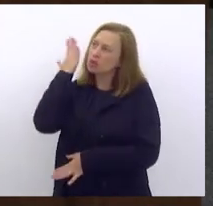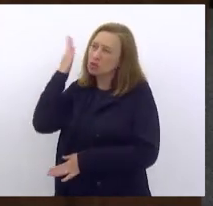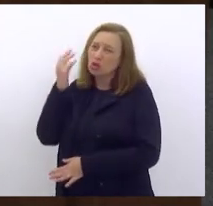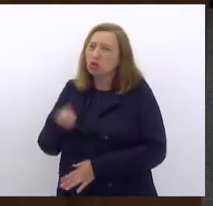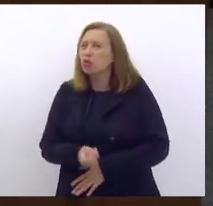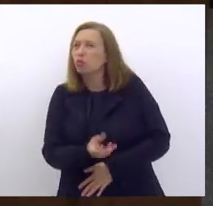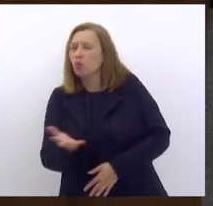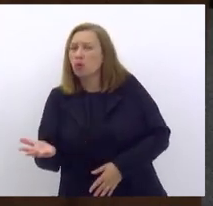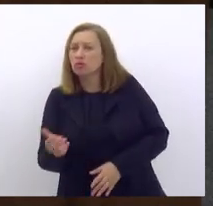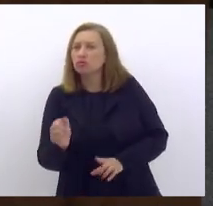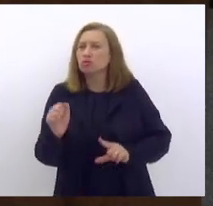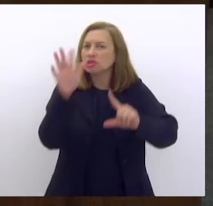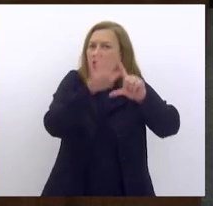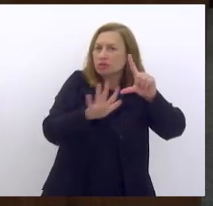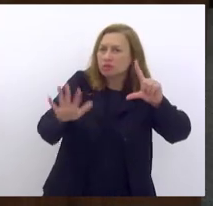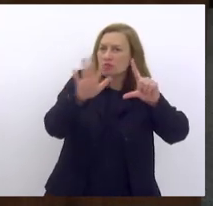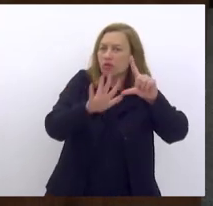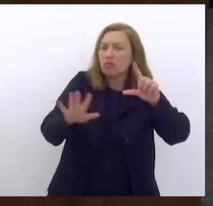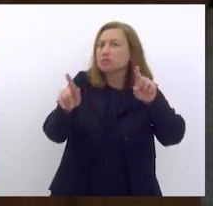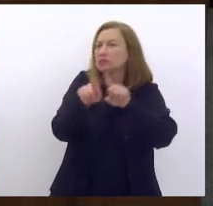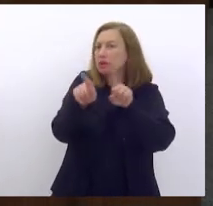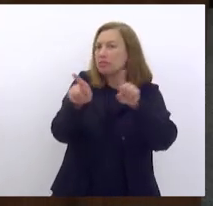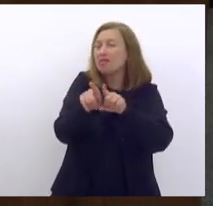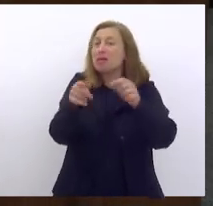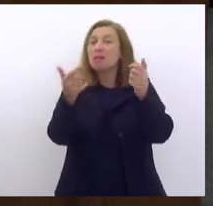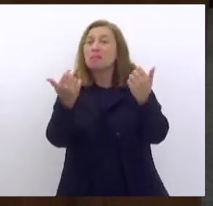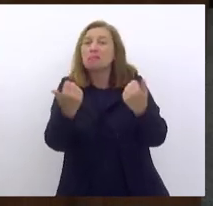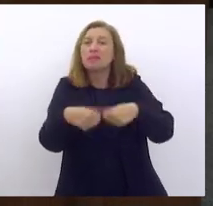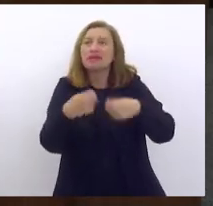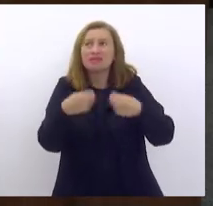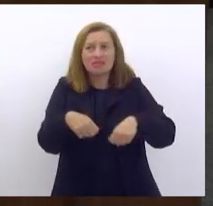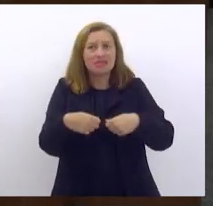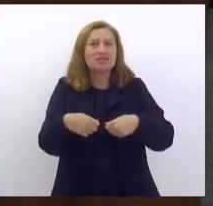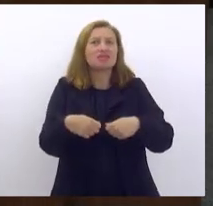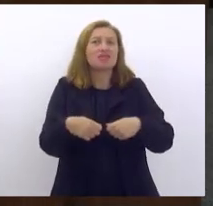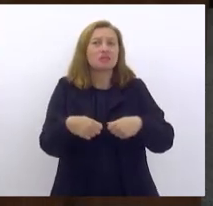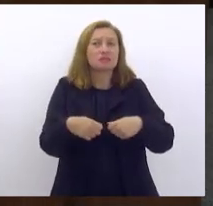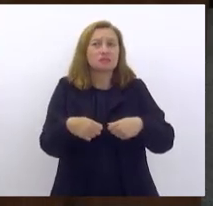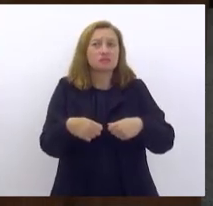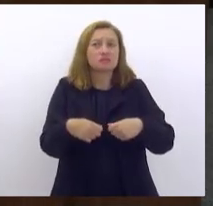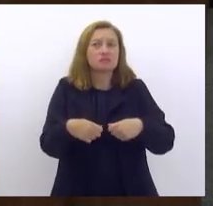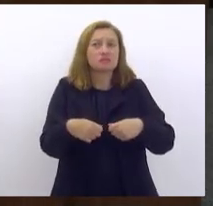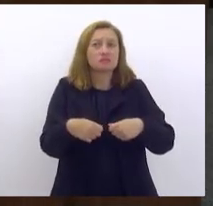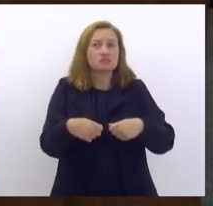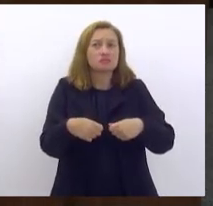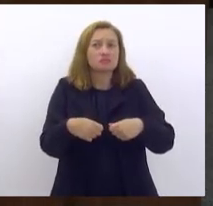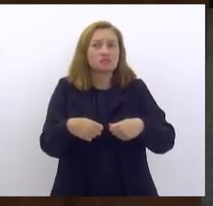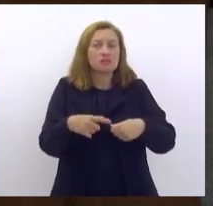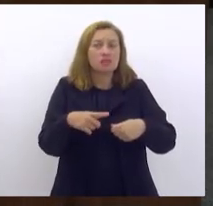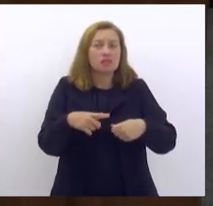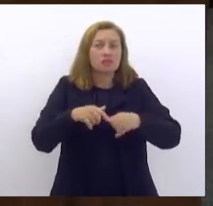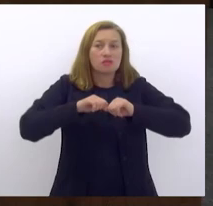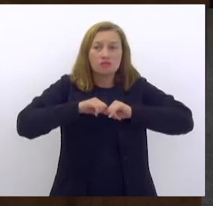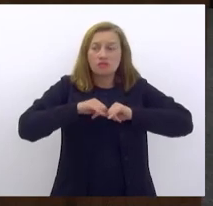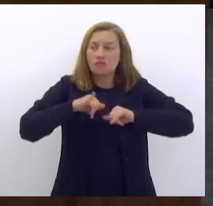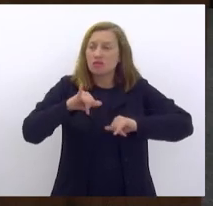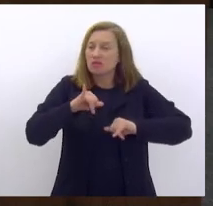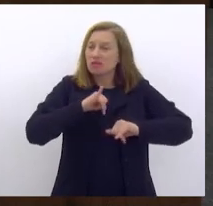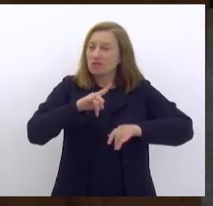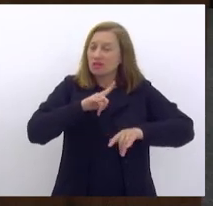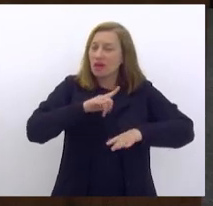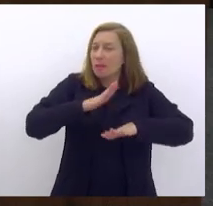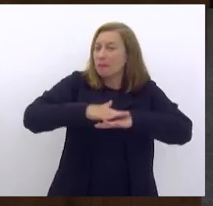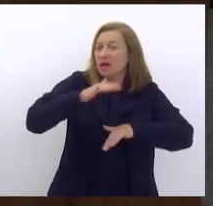que esses portais também precisam prescindir de uma informação maior e de que